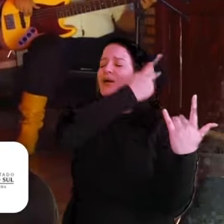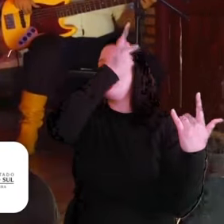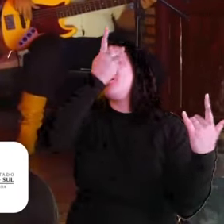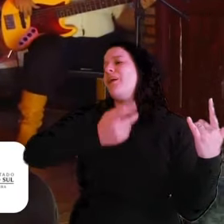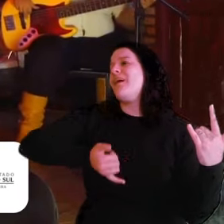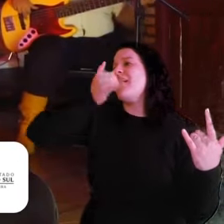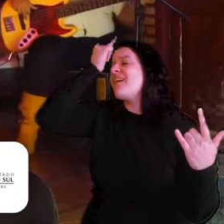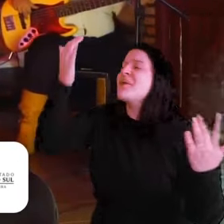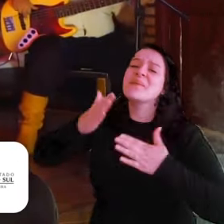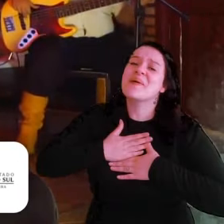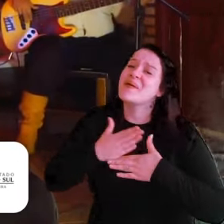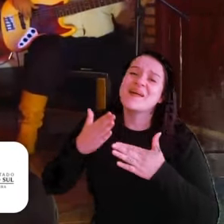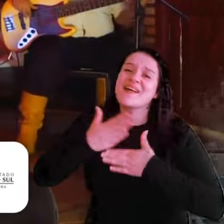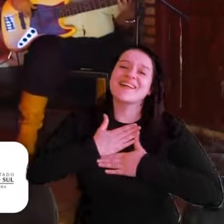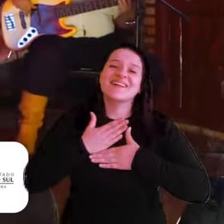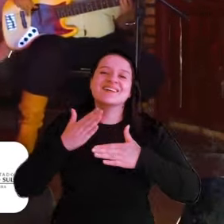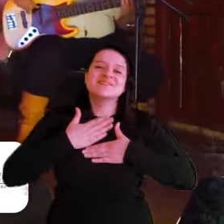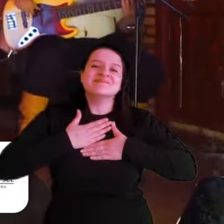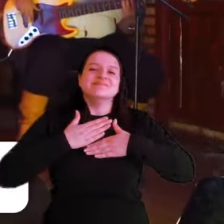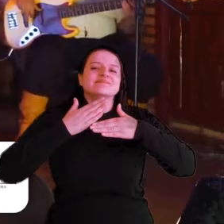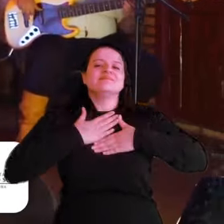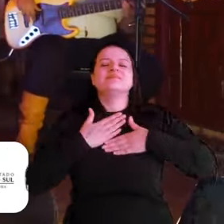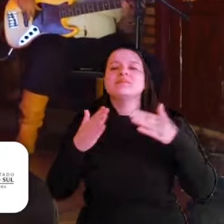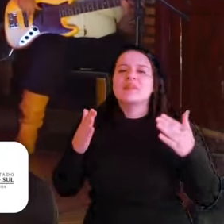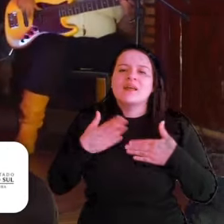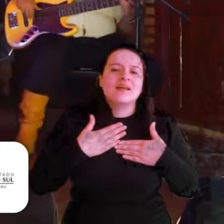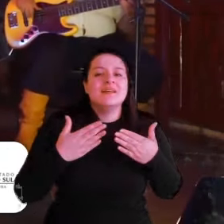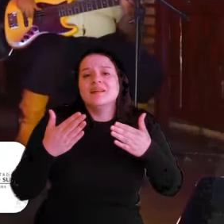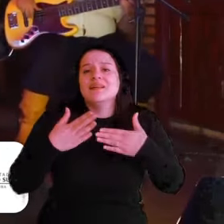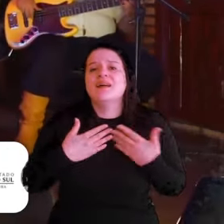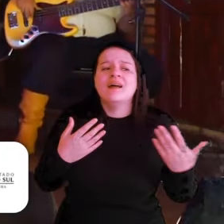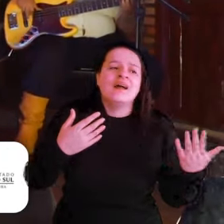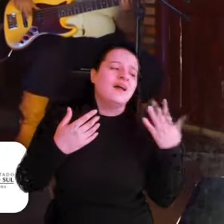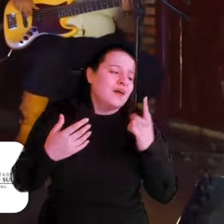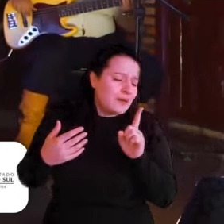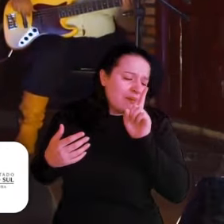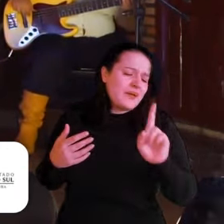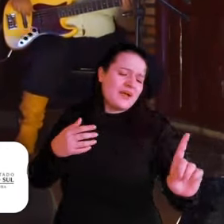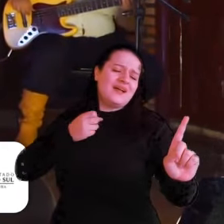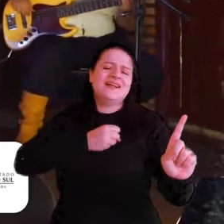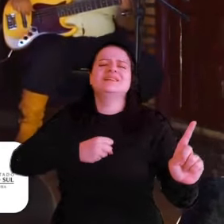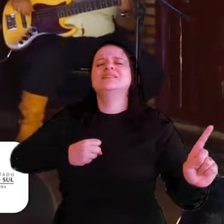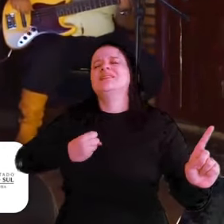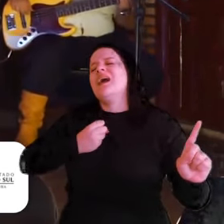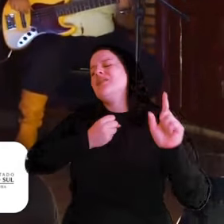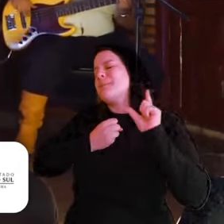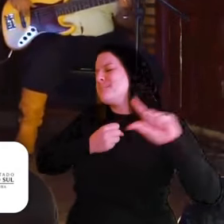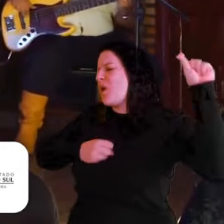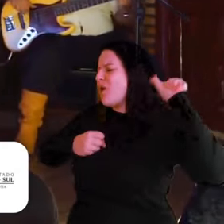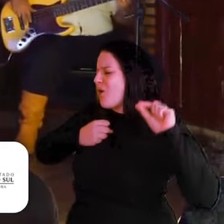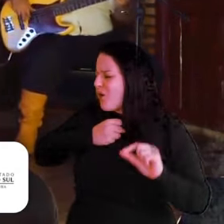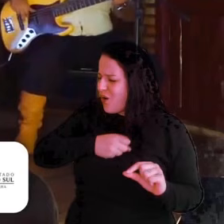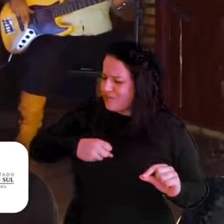erro meu, erro meu. Que saudade dela aqui